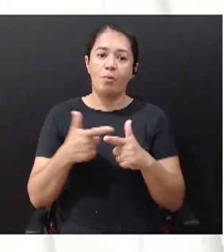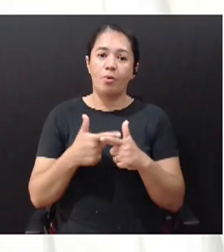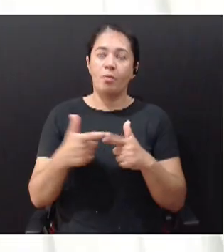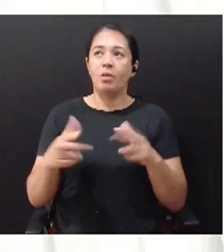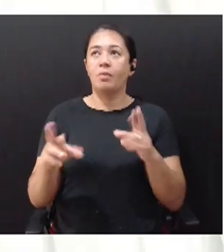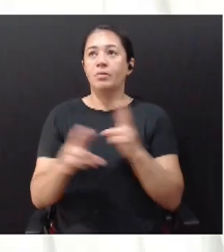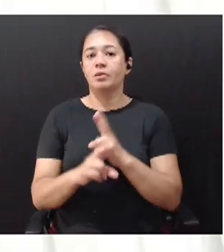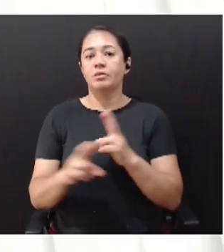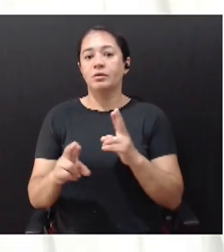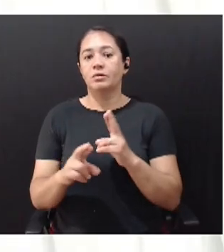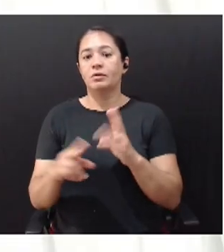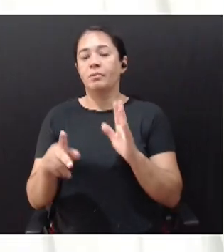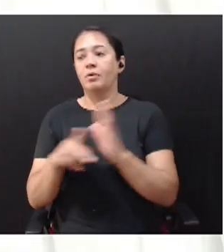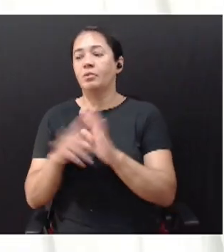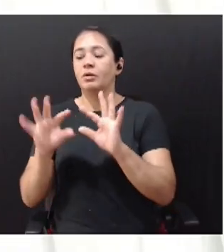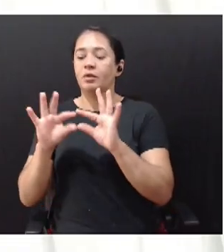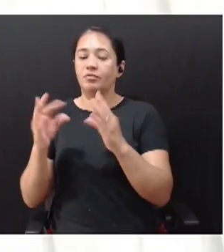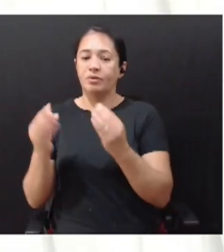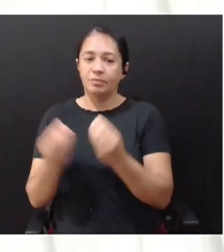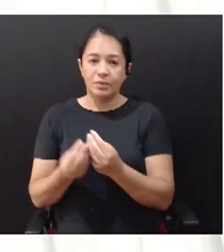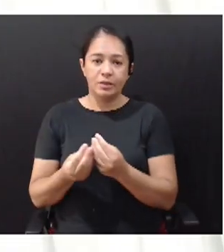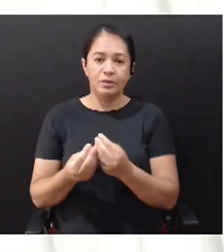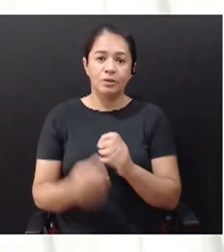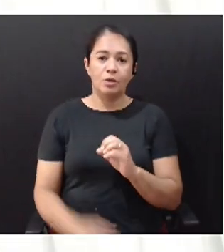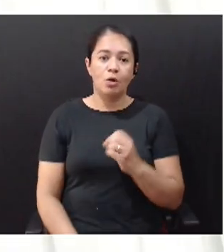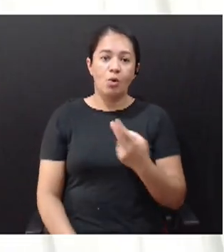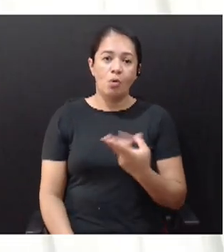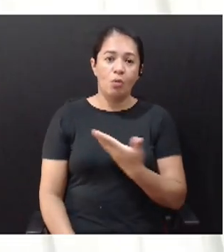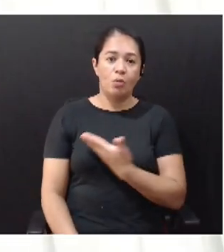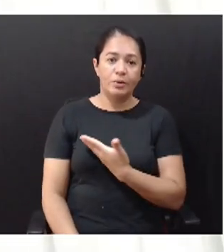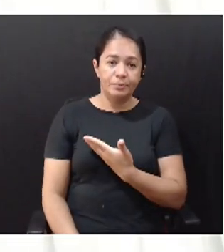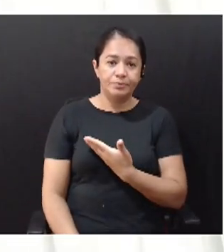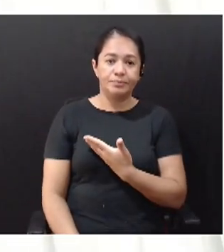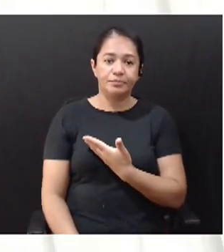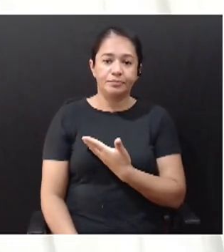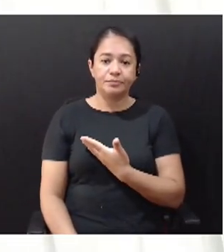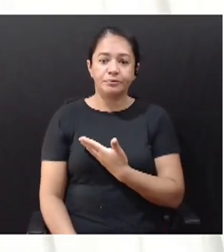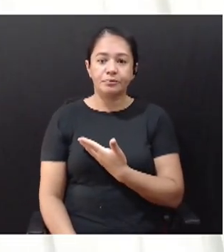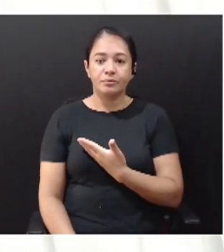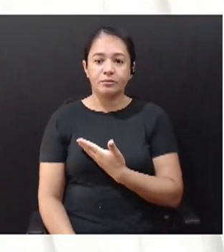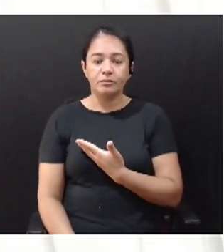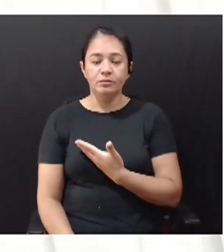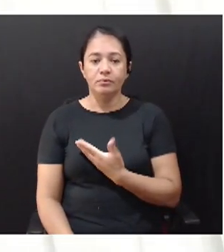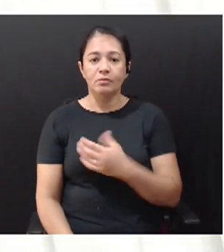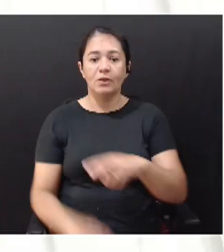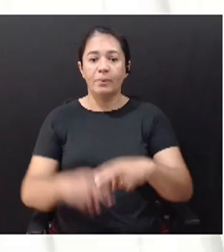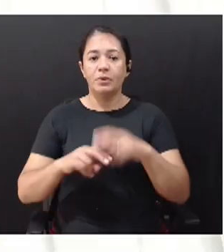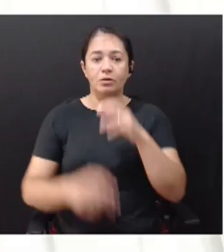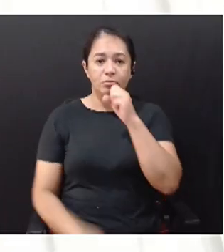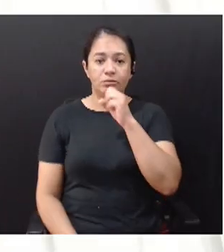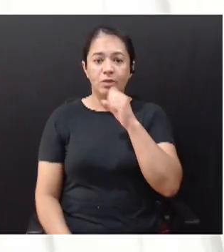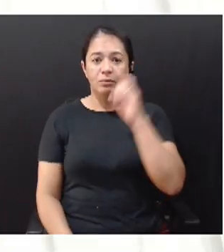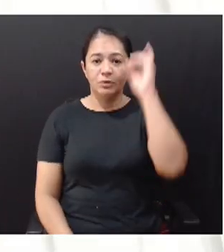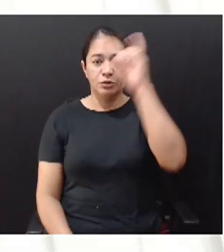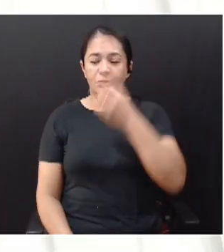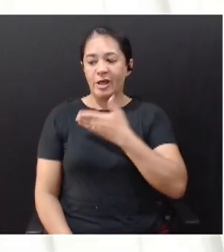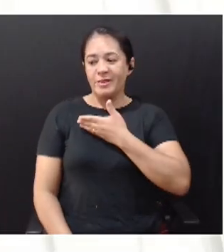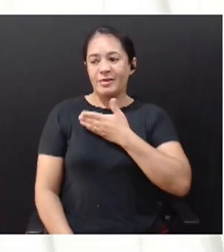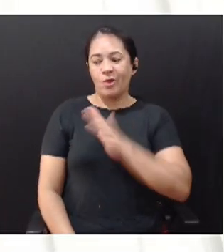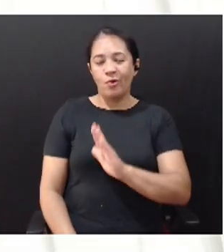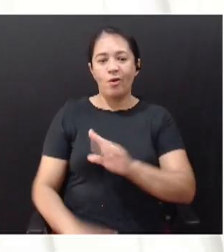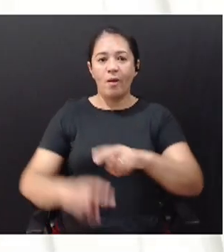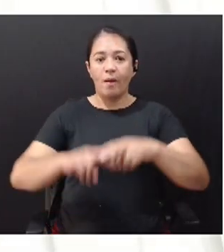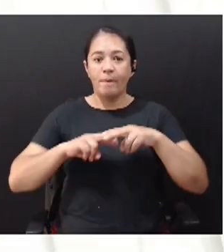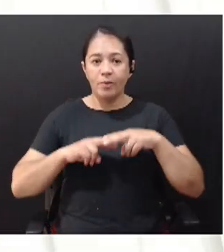familiares, relacionamentos com amigos. Então, o final de semana se torna aversivo. Por isso que eu coloquei